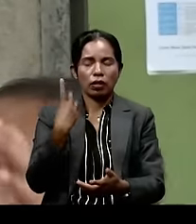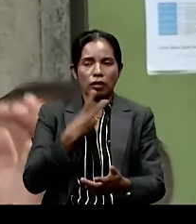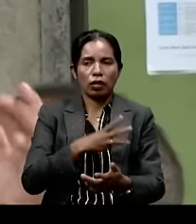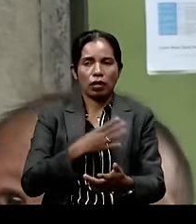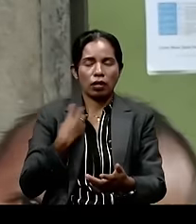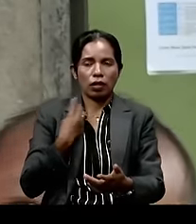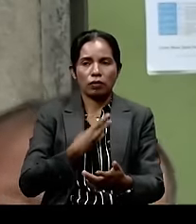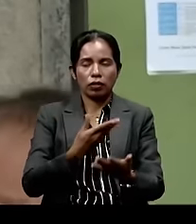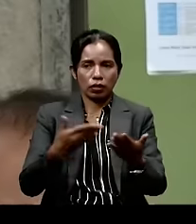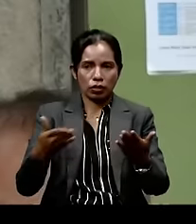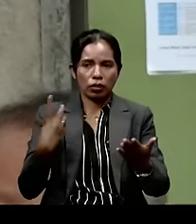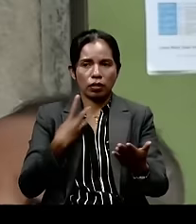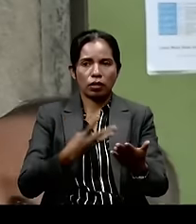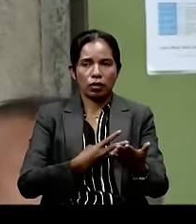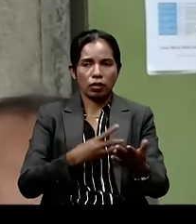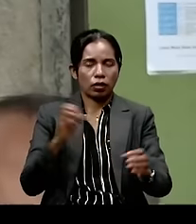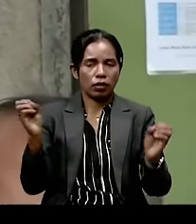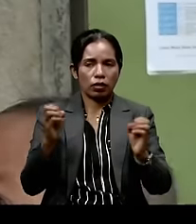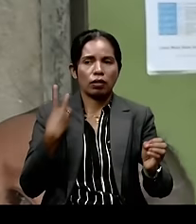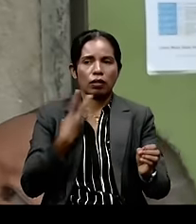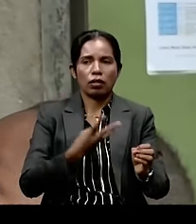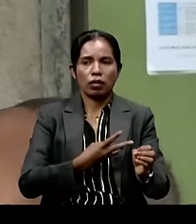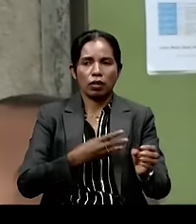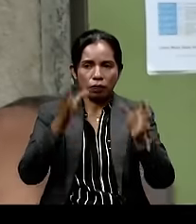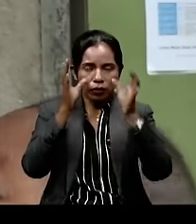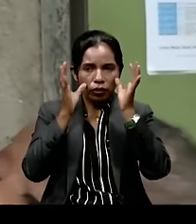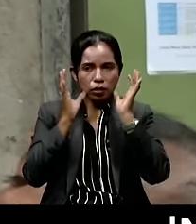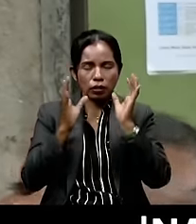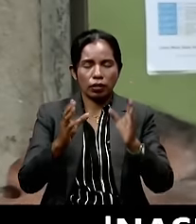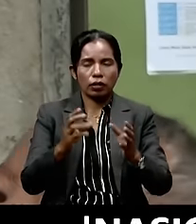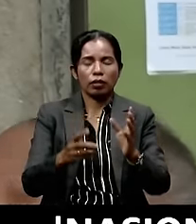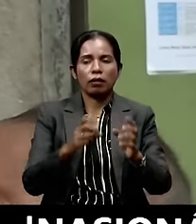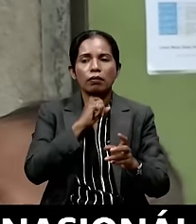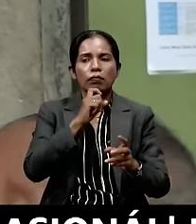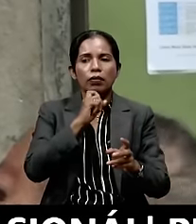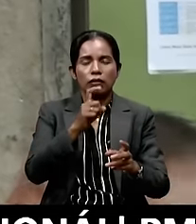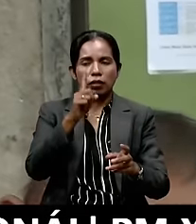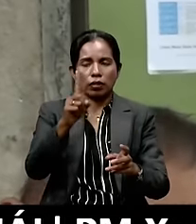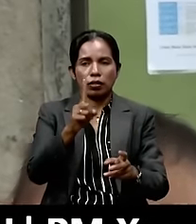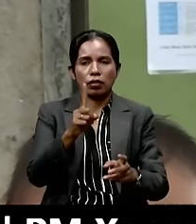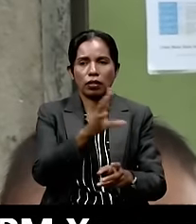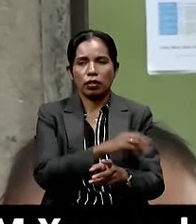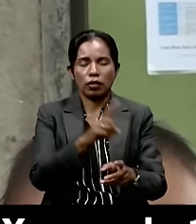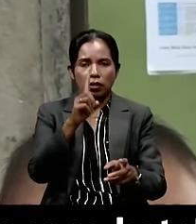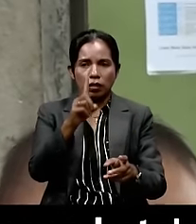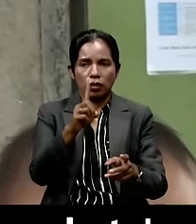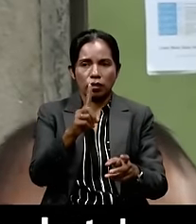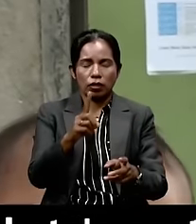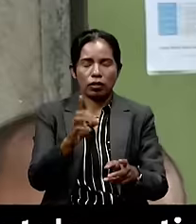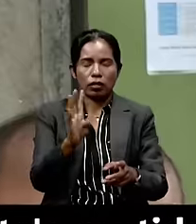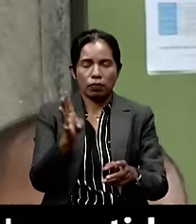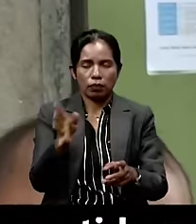rane besirin ne ami labiban am tristi besirin ne idahi ida mak be